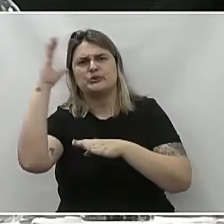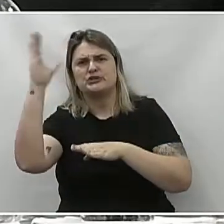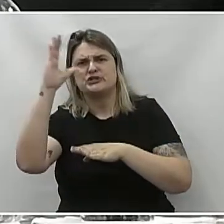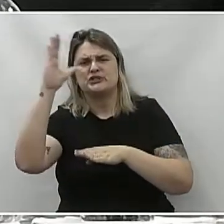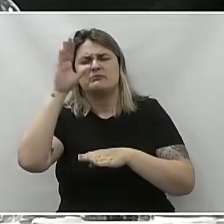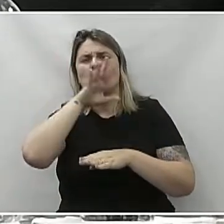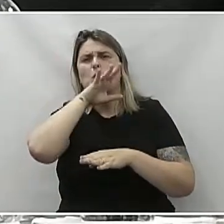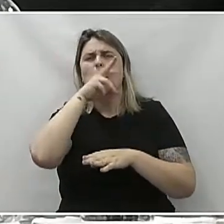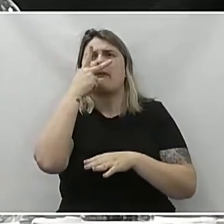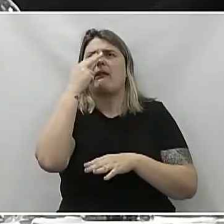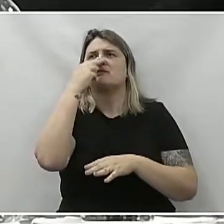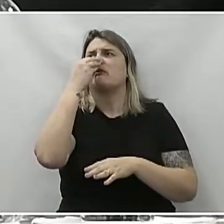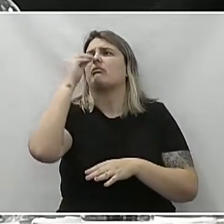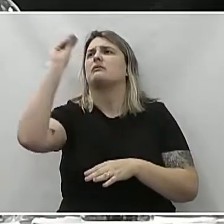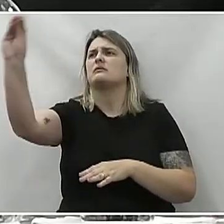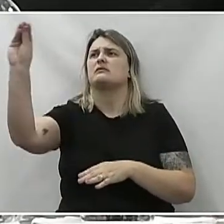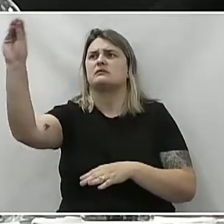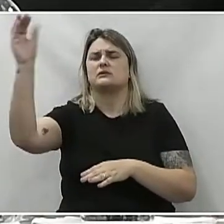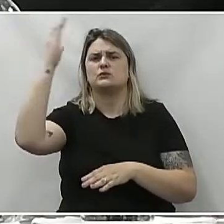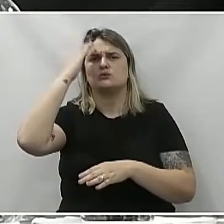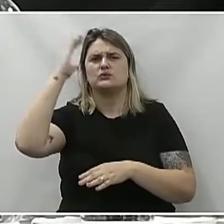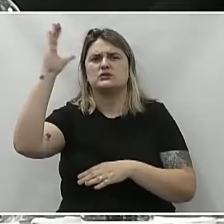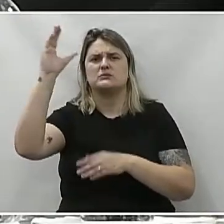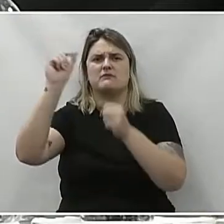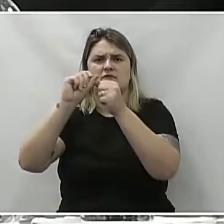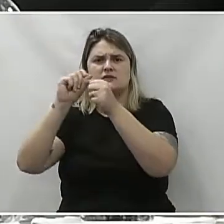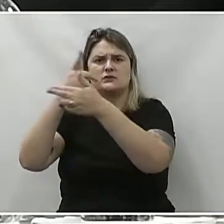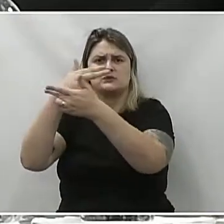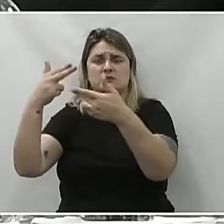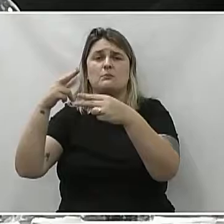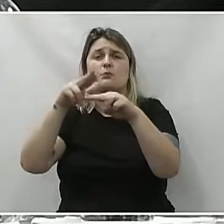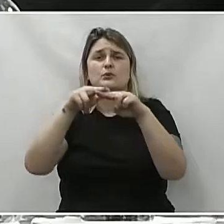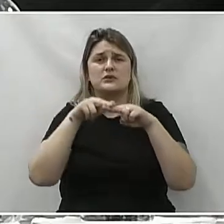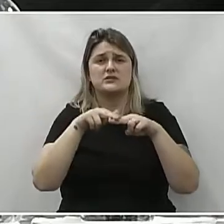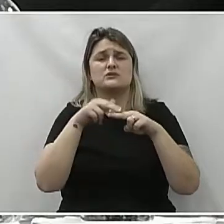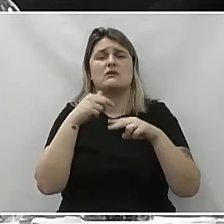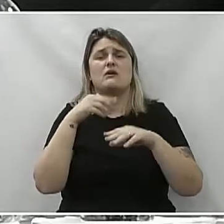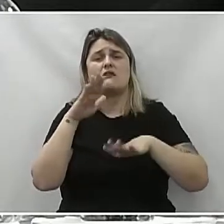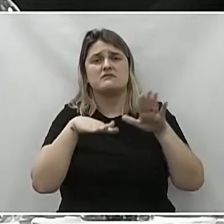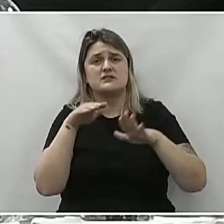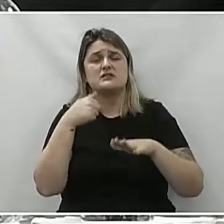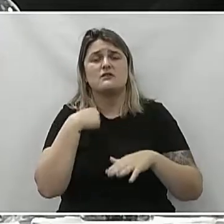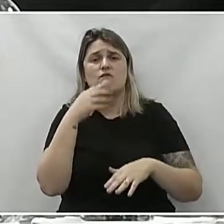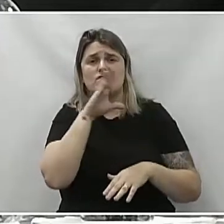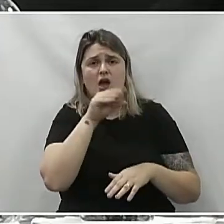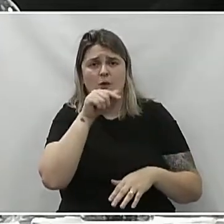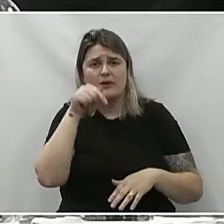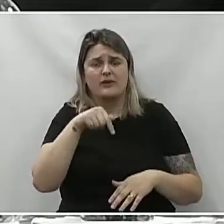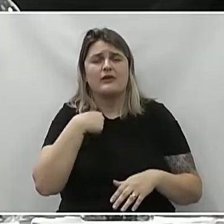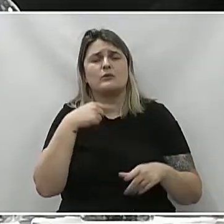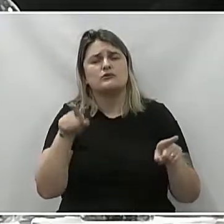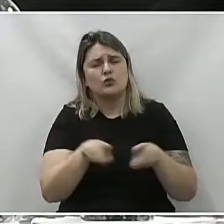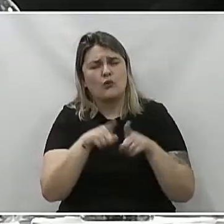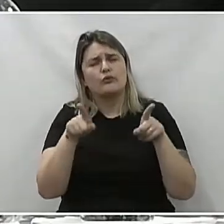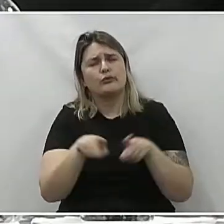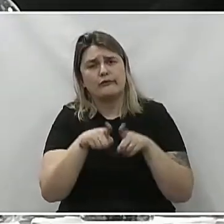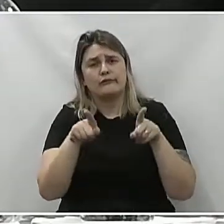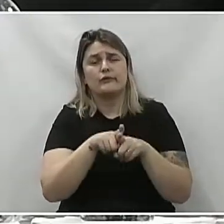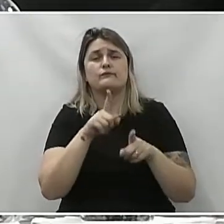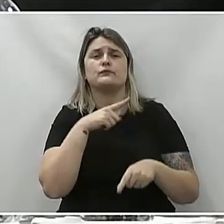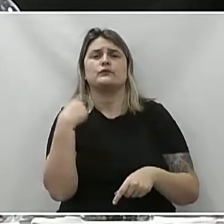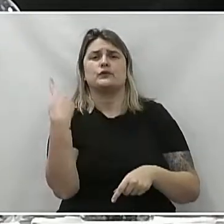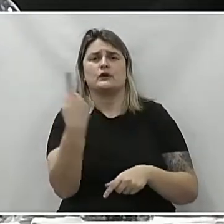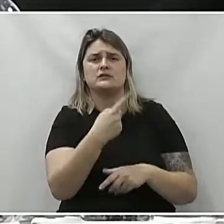fosse jogado em Curitiba fazer. Por isso, muitas vezes, eu falei aqui, e quero ser repetitiva, a